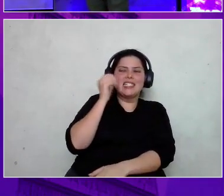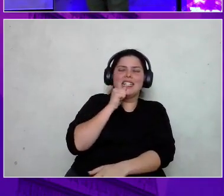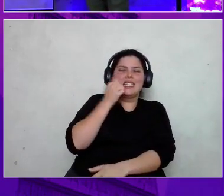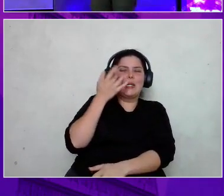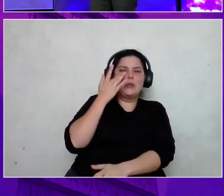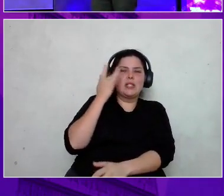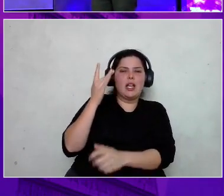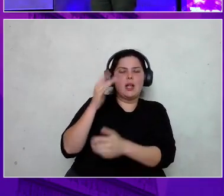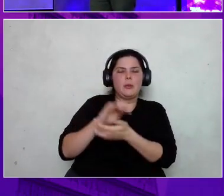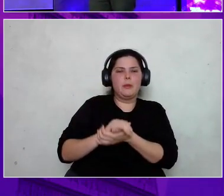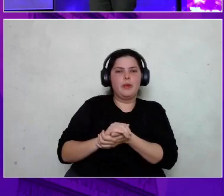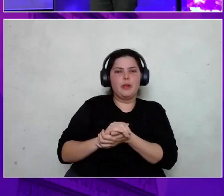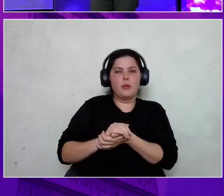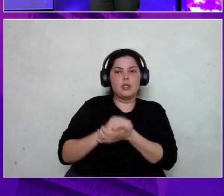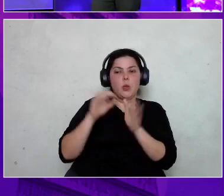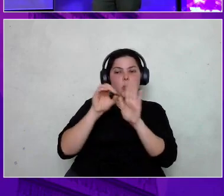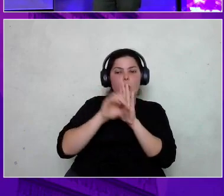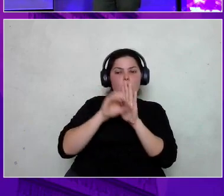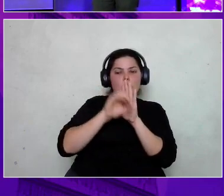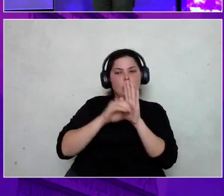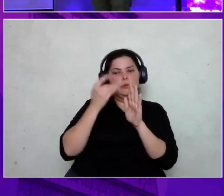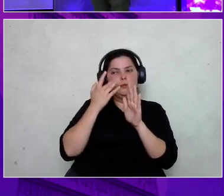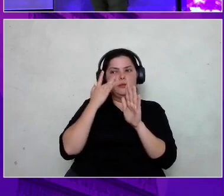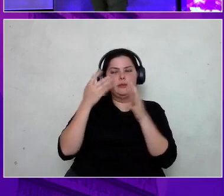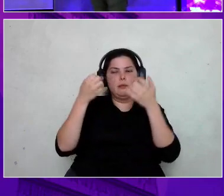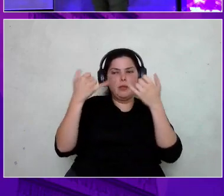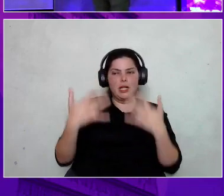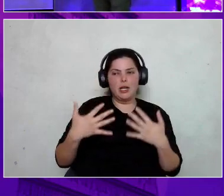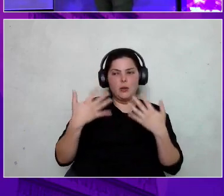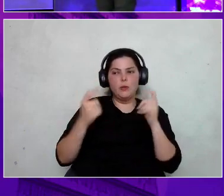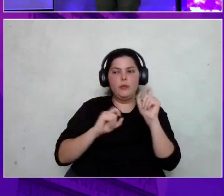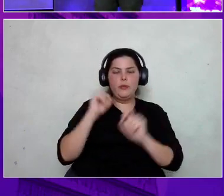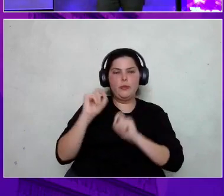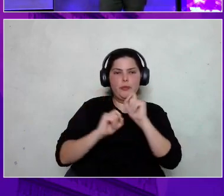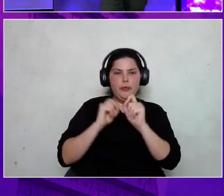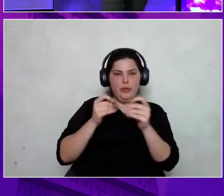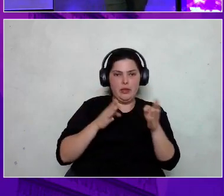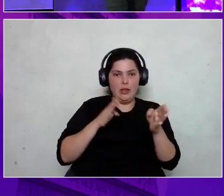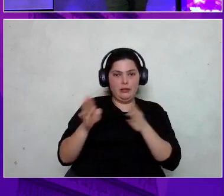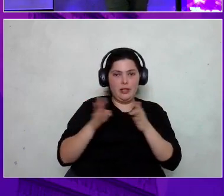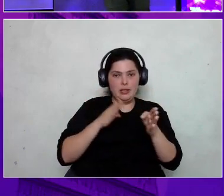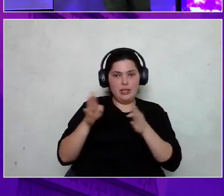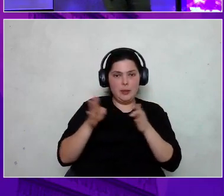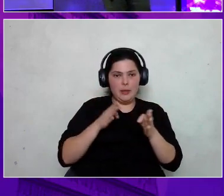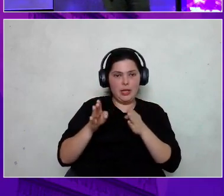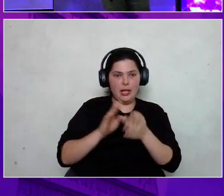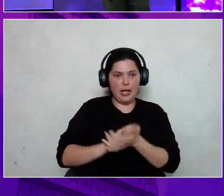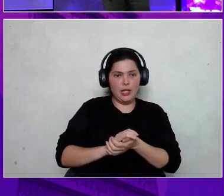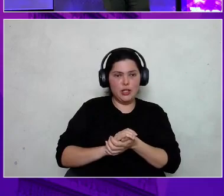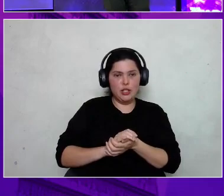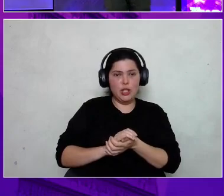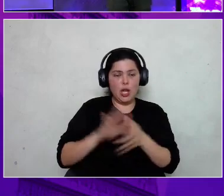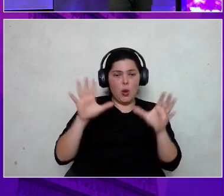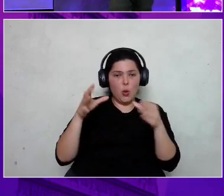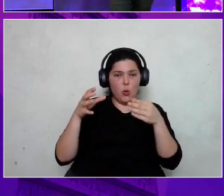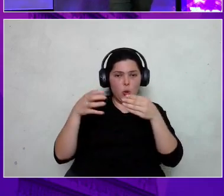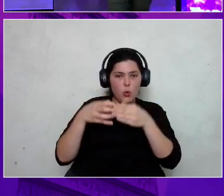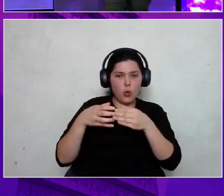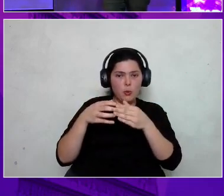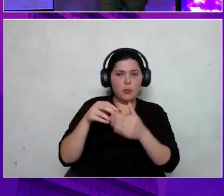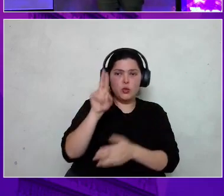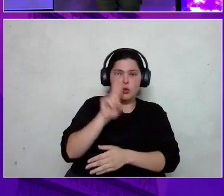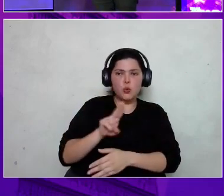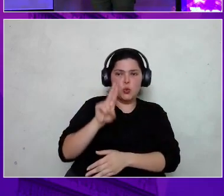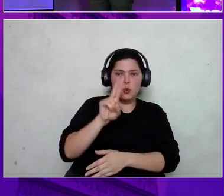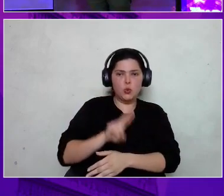esses conceitos, explicando rapidamente, a acessibilidade ela é um subconjunto da usabilidade. A usabilidade é